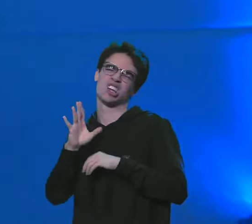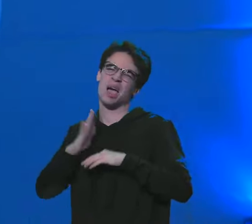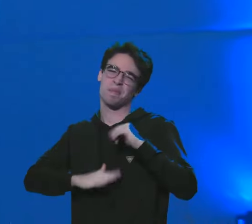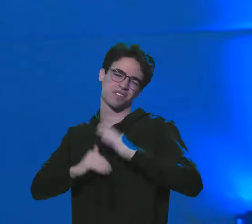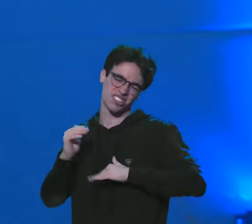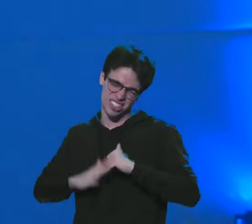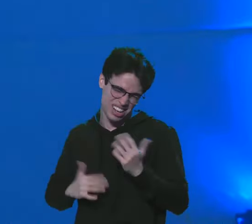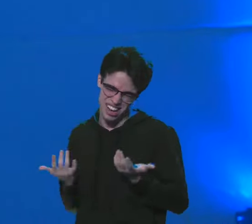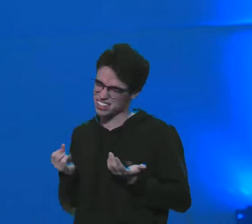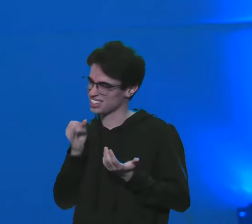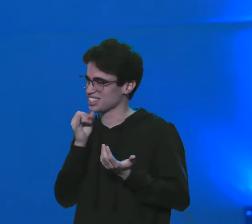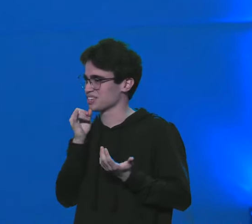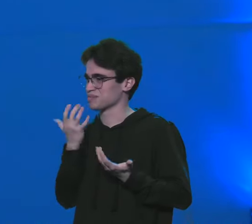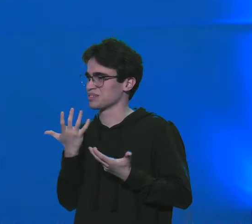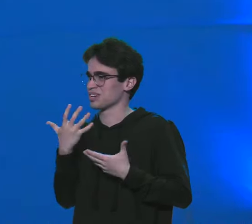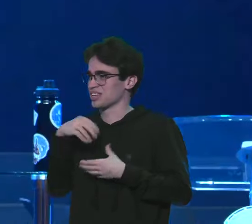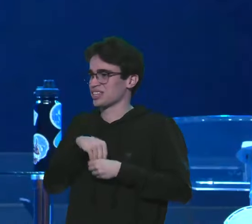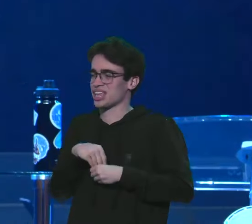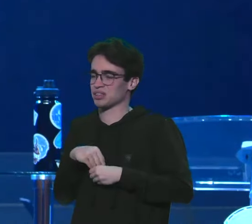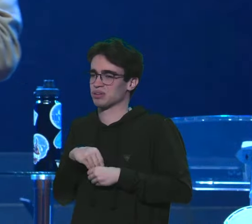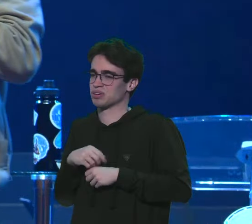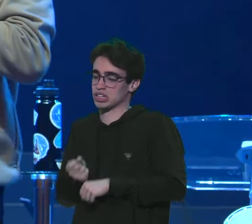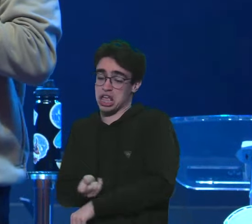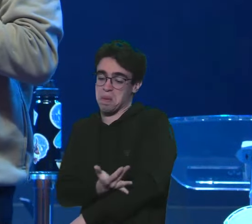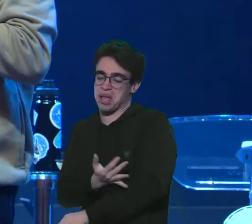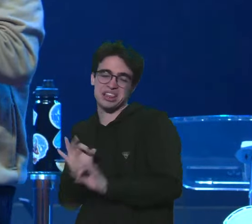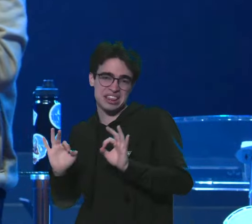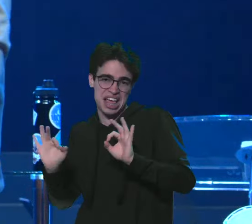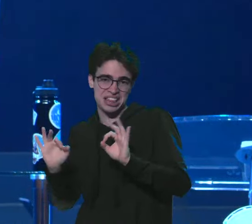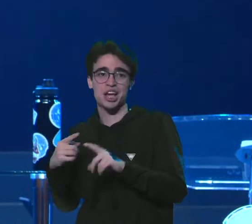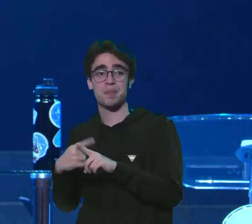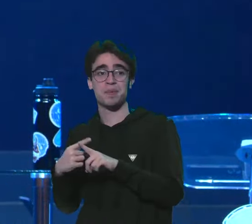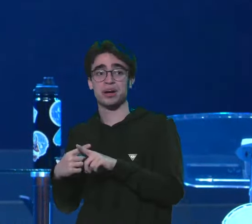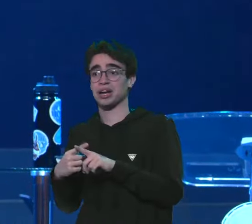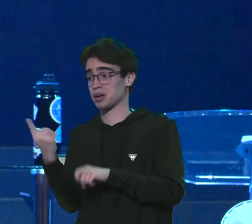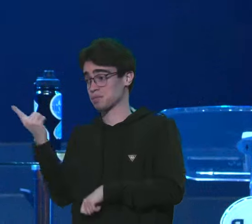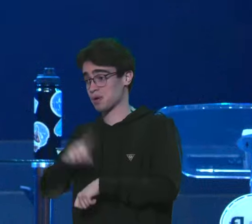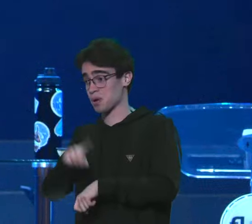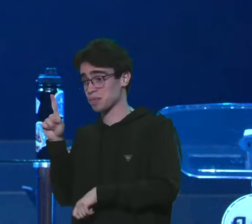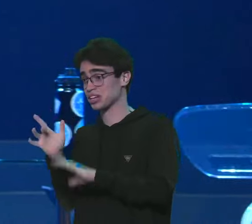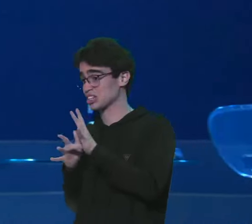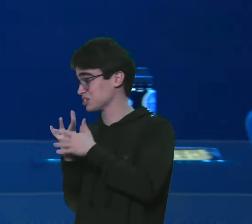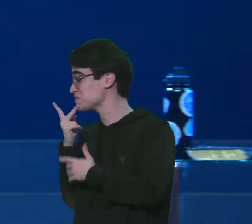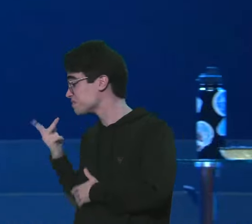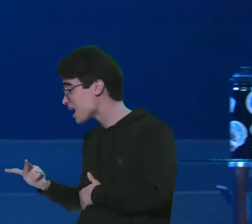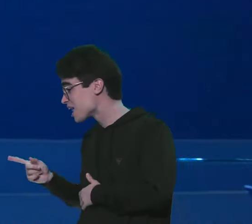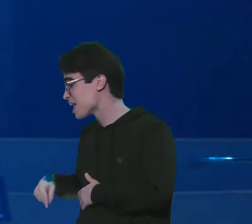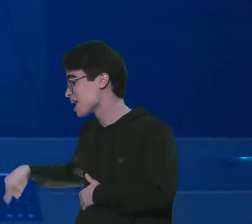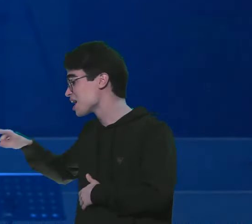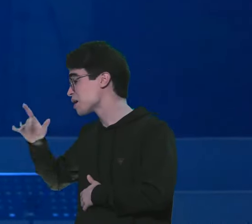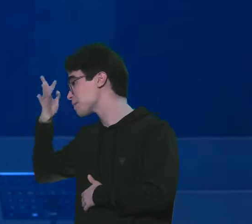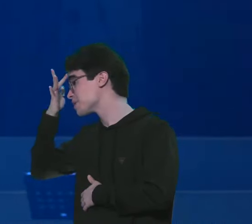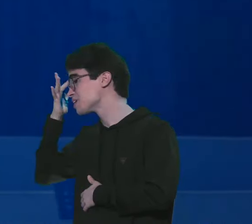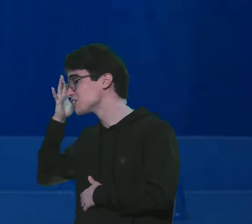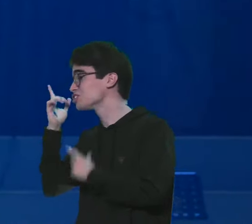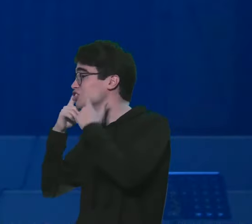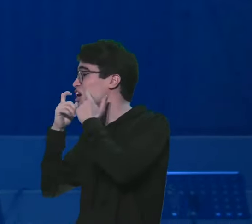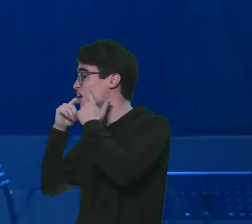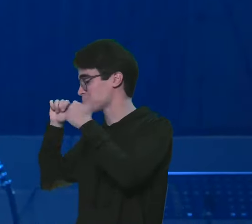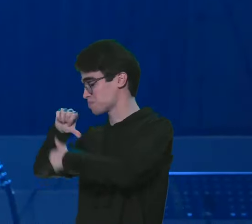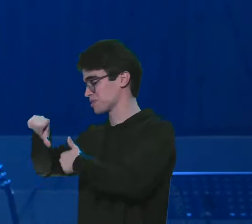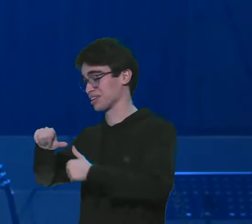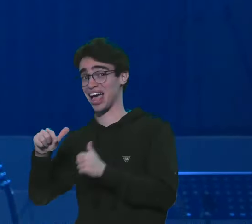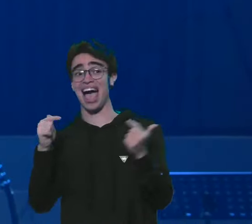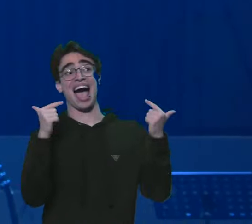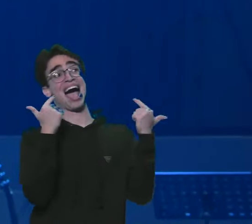profissional mesmo, não tinha nenhuma conexão, porque a Bíblia diz que quando Jesus diz isso, as pessoas que estavam chorando